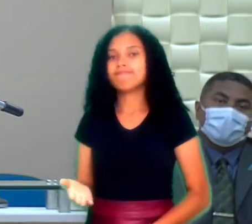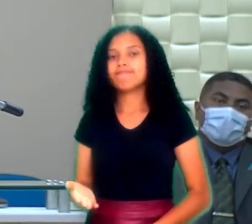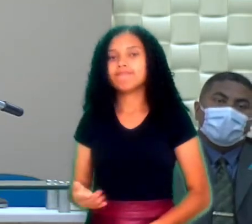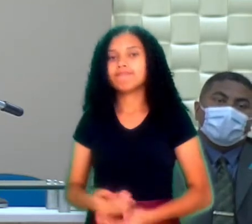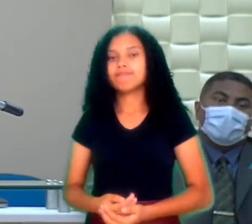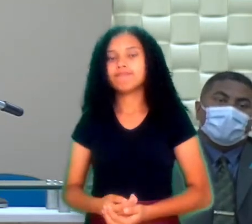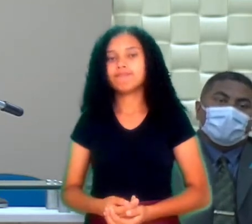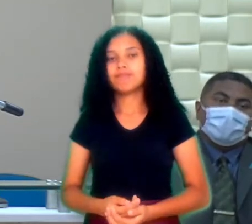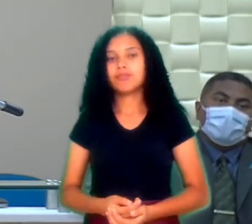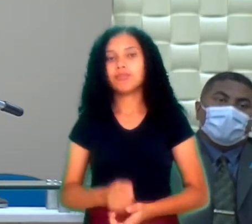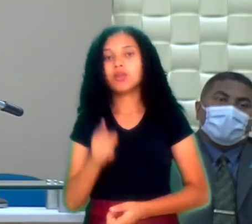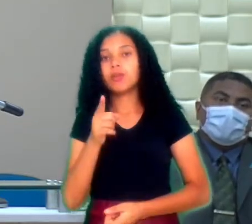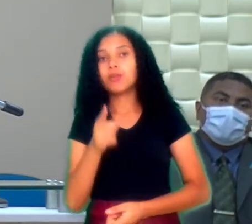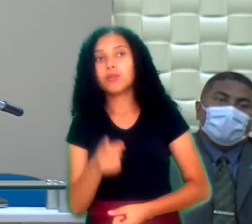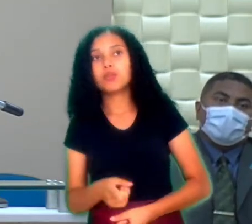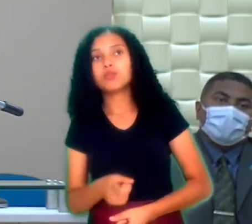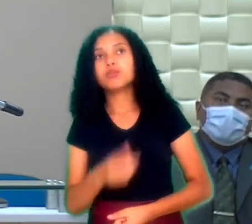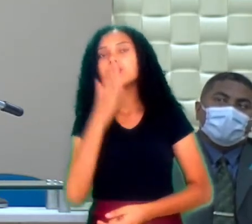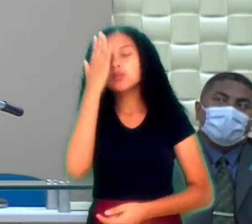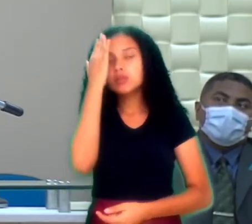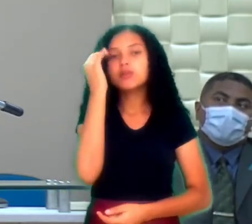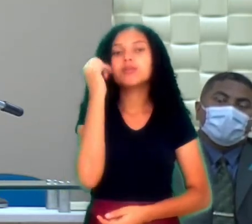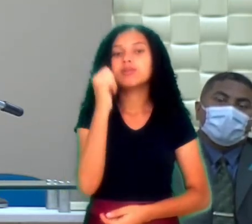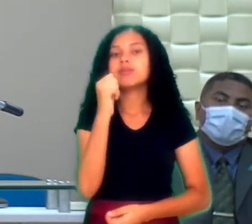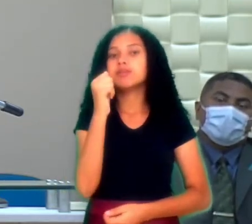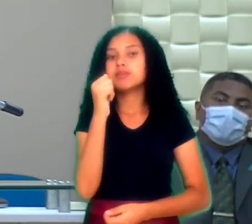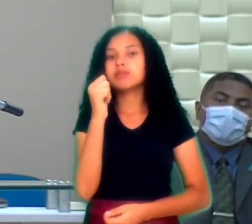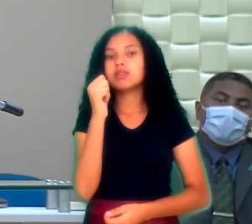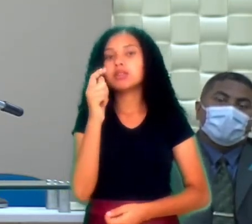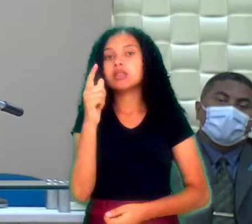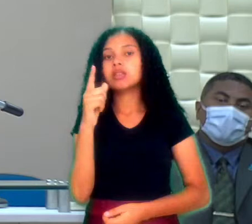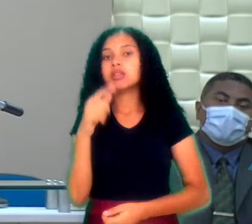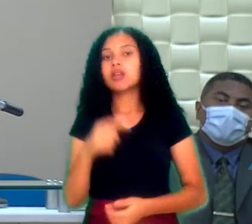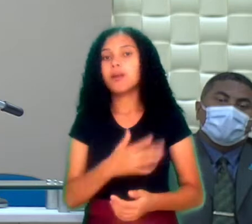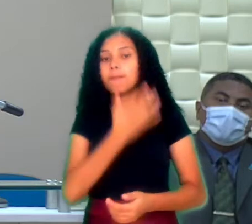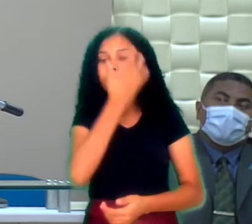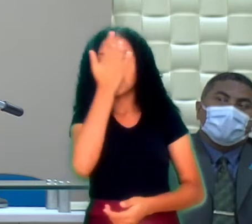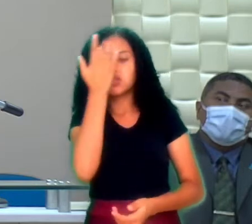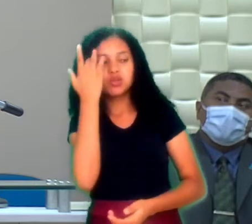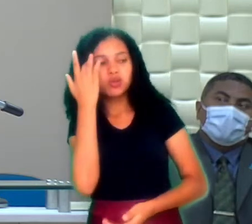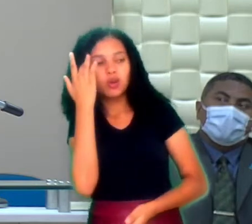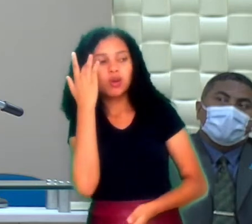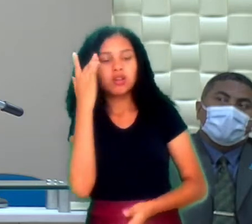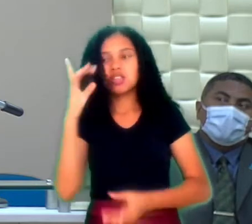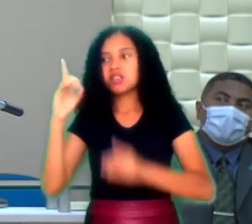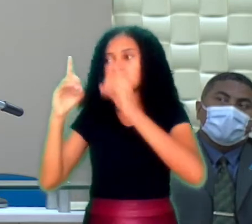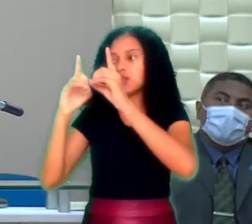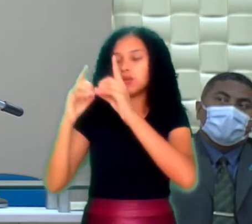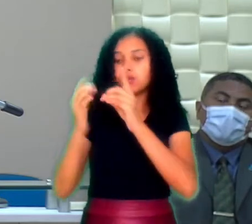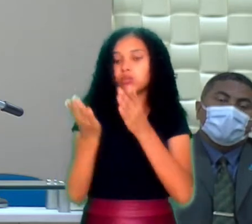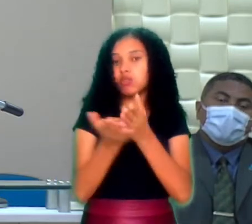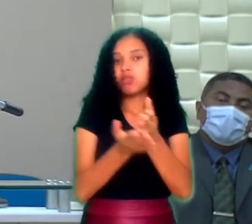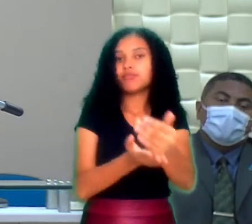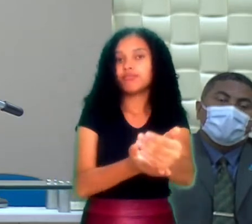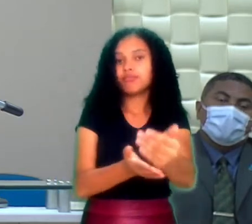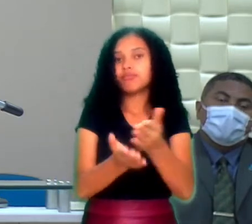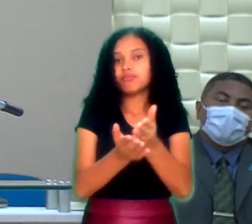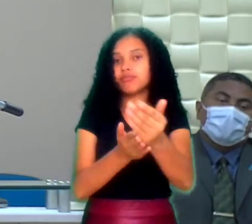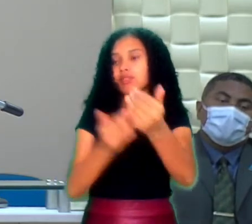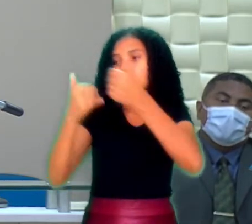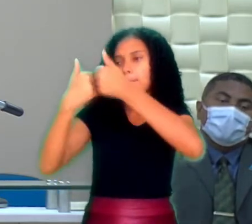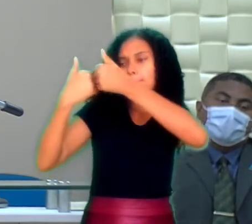E aí, como você sabe, quem tenta fugir da presença do Senhor, quem tenta se